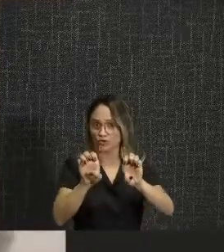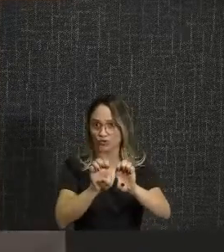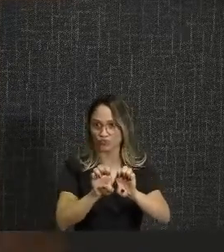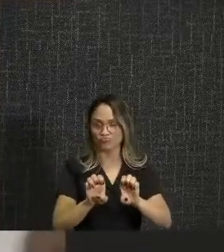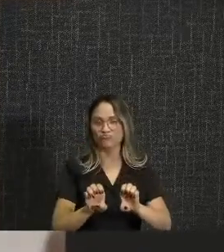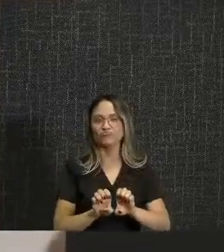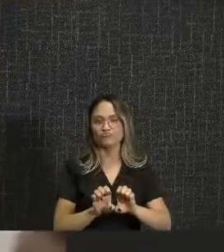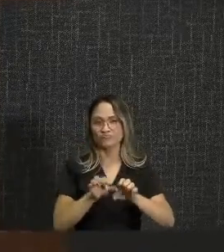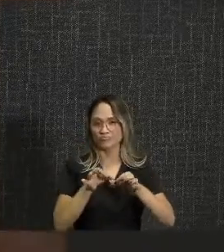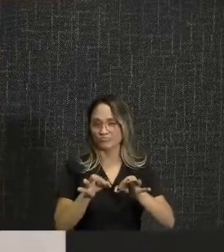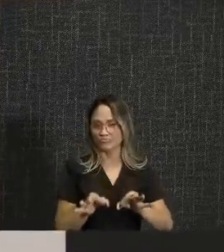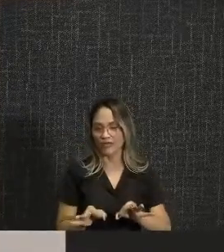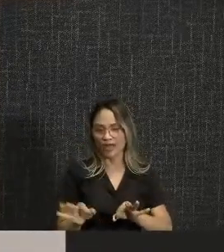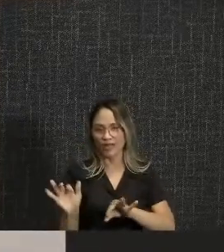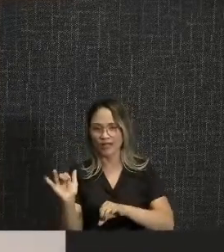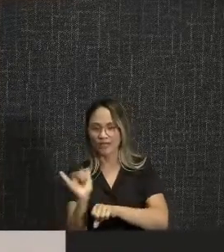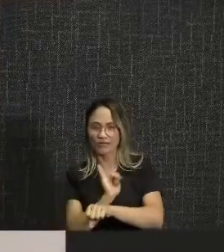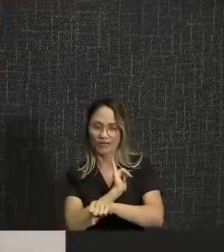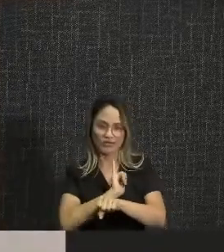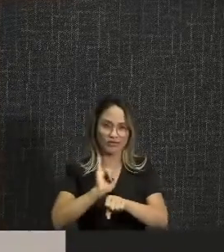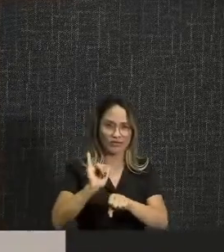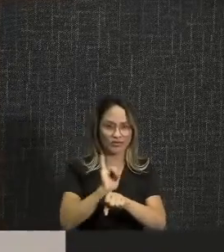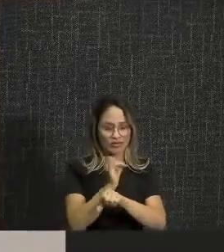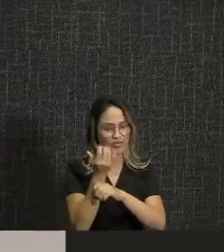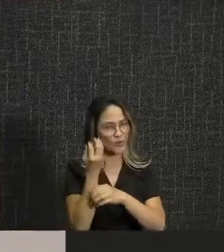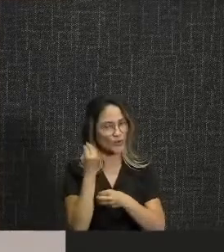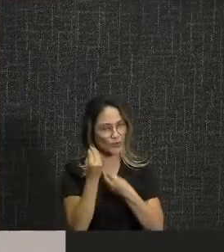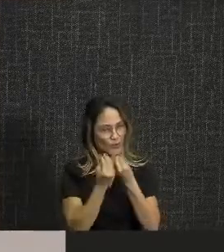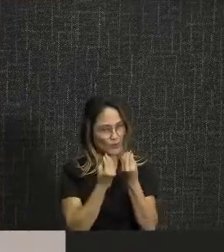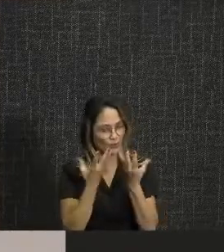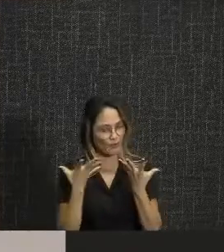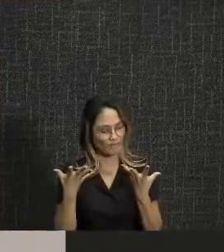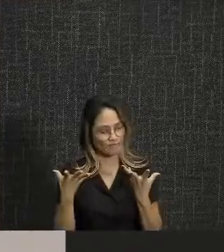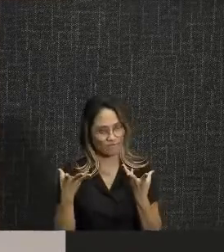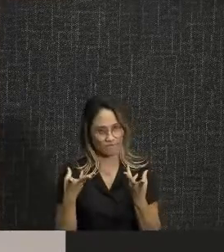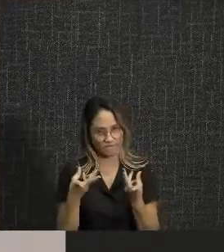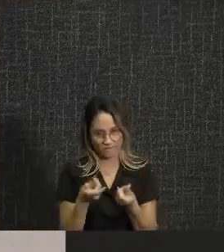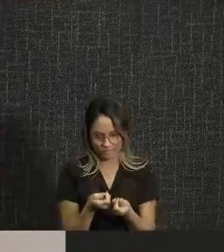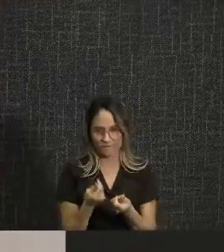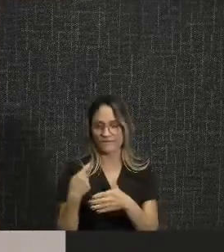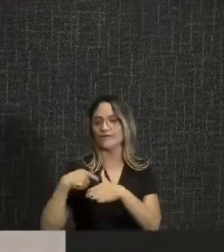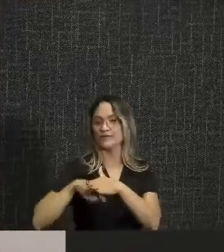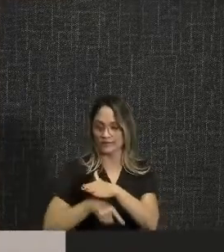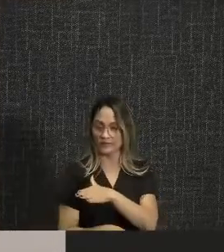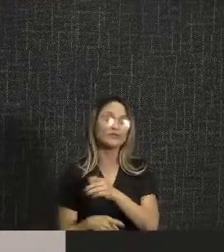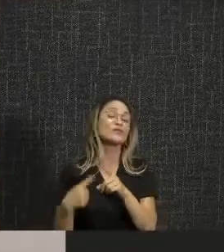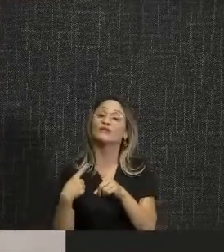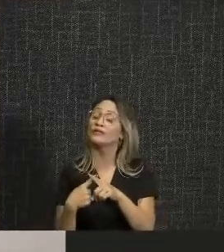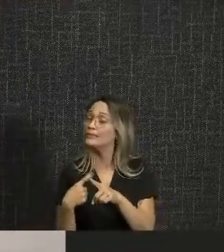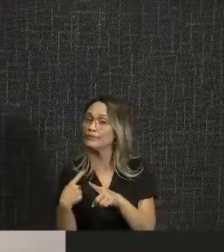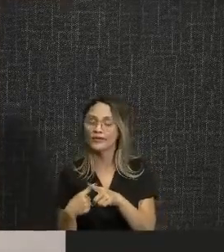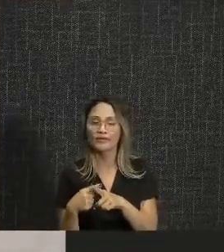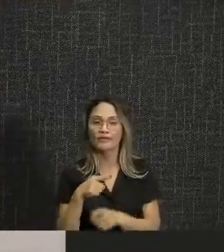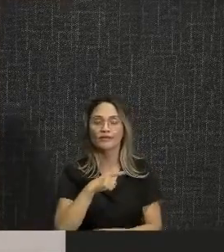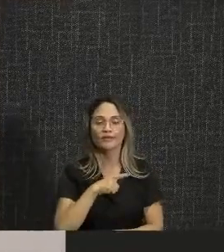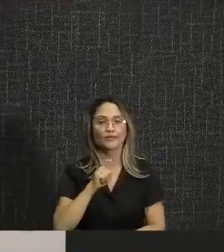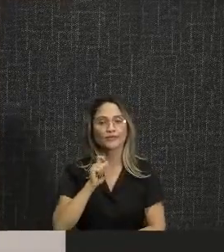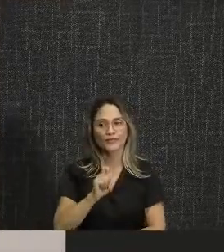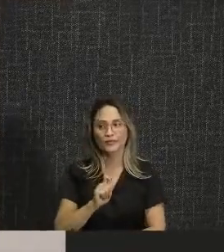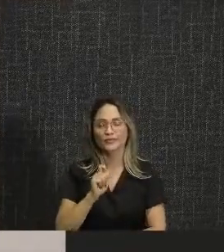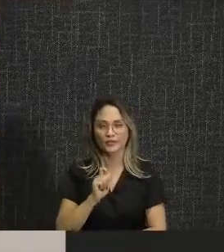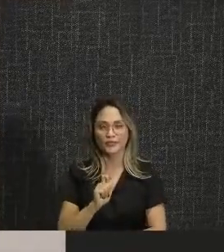de receitas. Você tem um aprofundamento disso. Porque, na realidade, pessoal, tem uma coisa que às vezes a